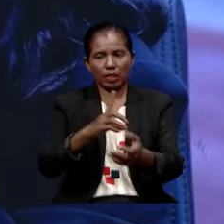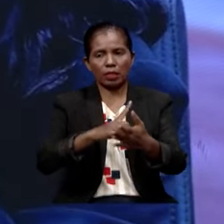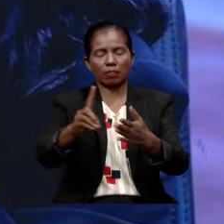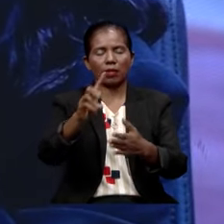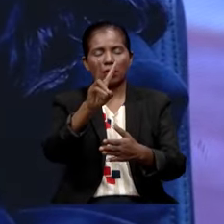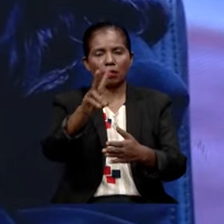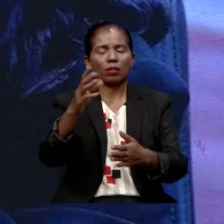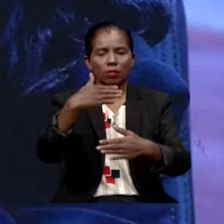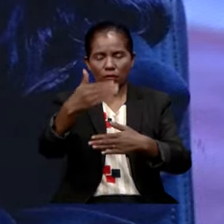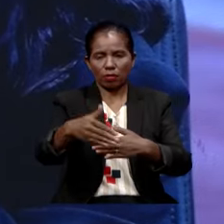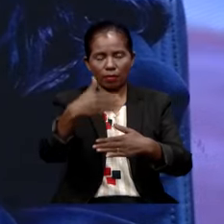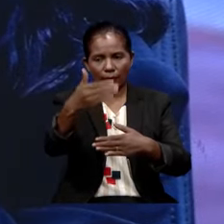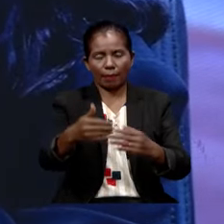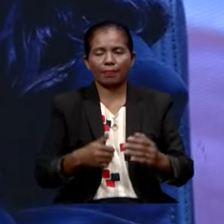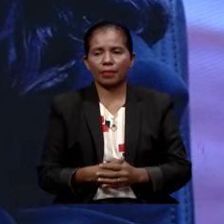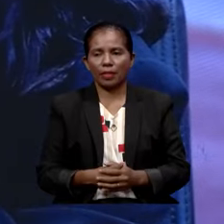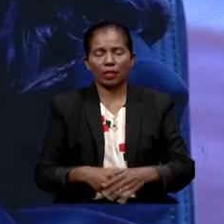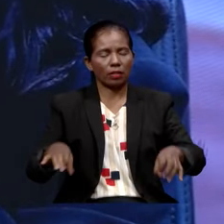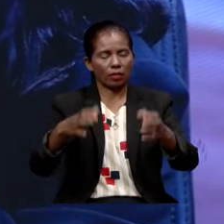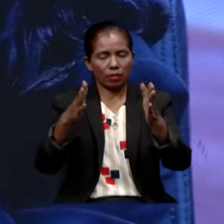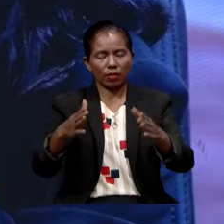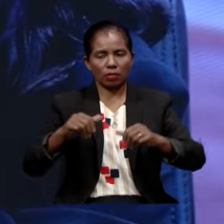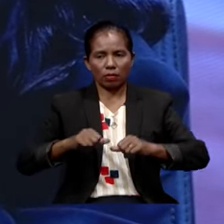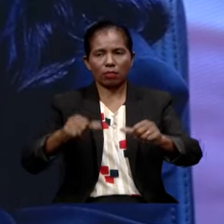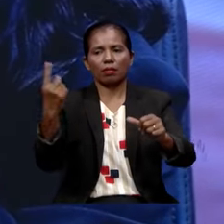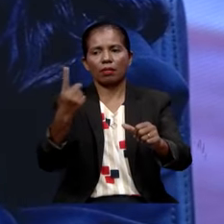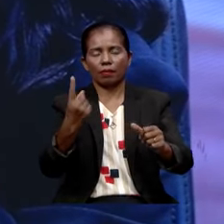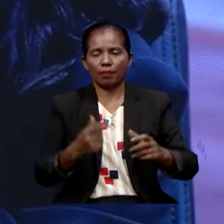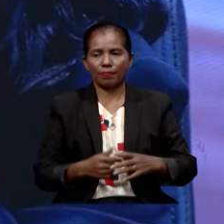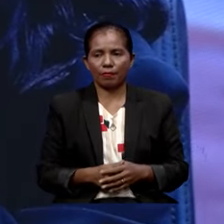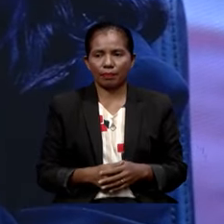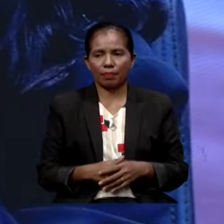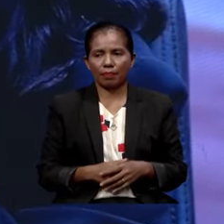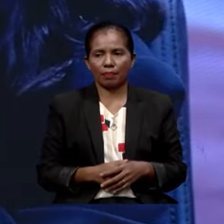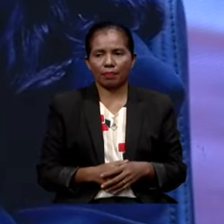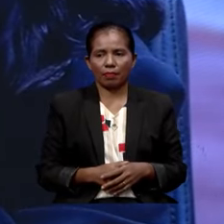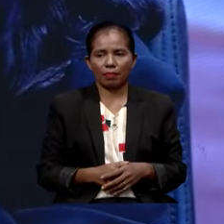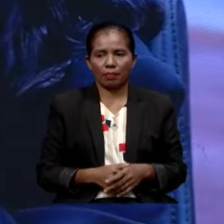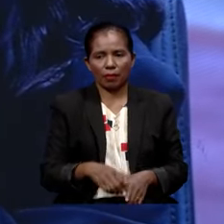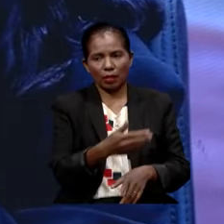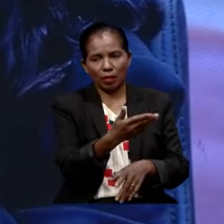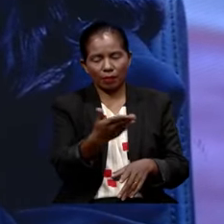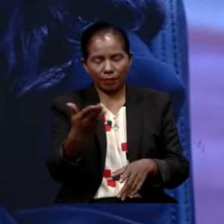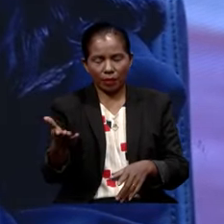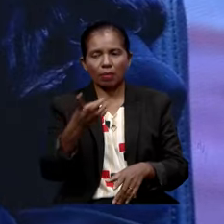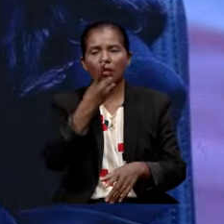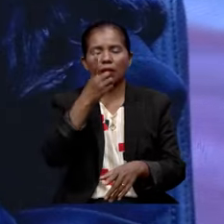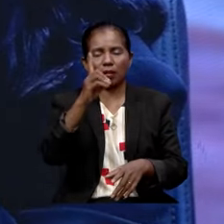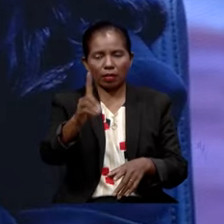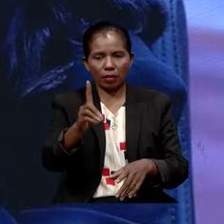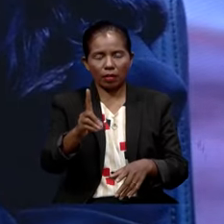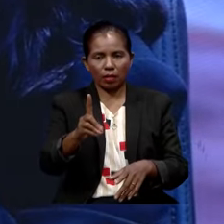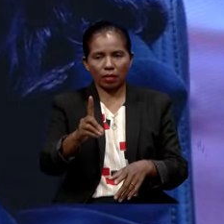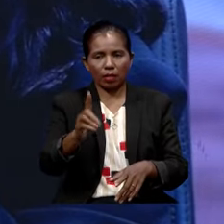rorua turmalo. Funcionamento Saudi lá na Fatin. Né? Né, bem, e minha bem, declaração